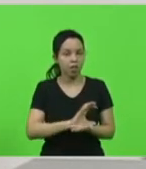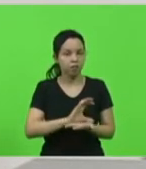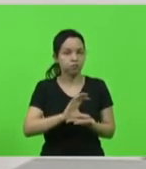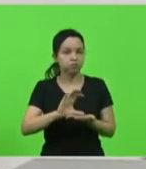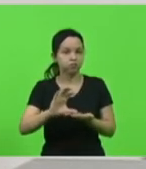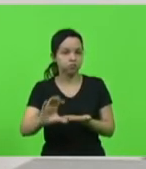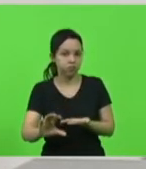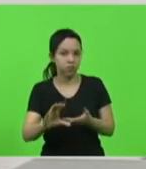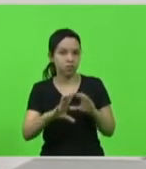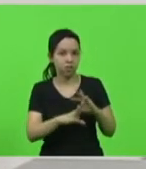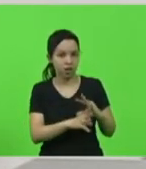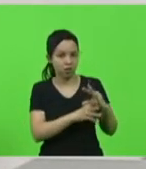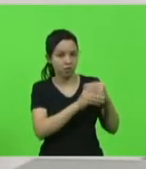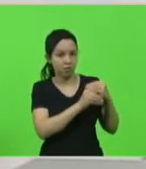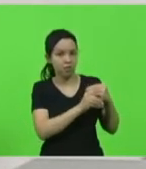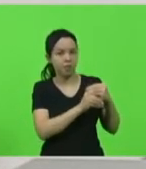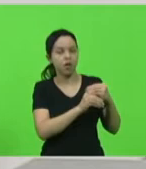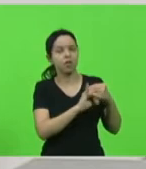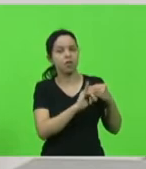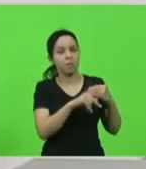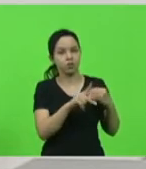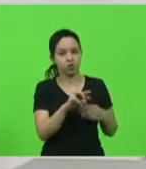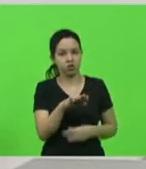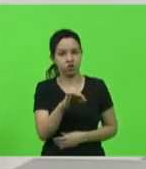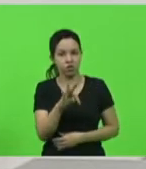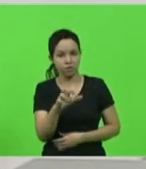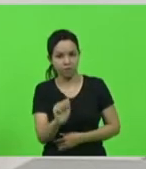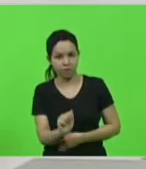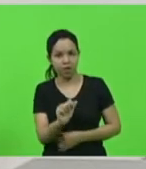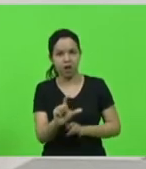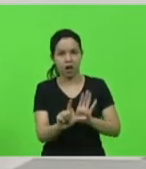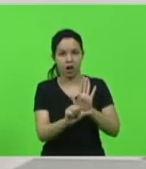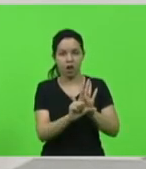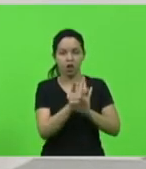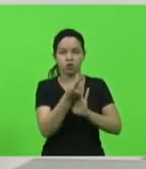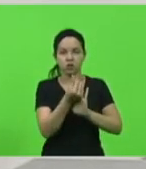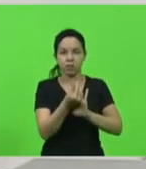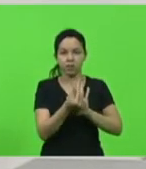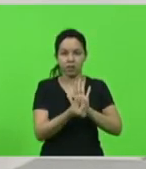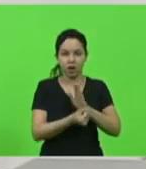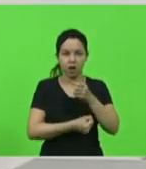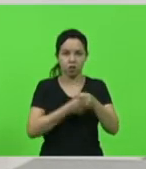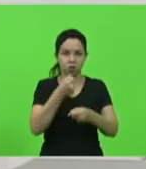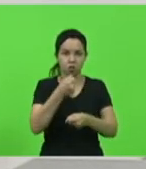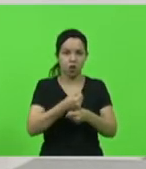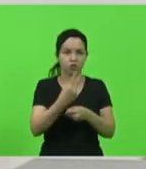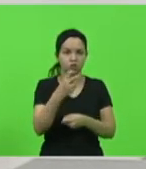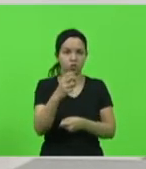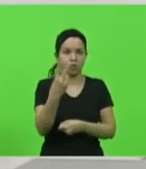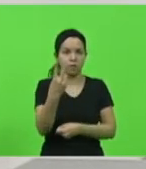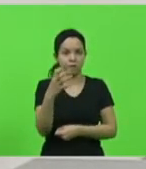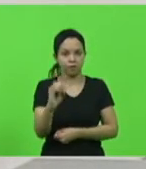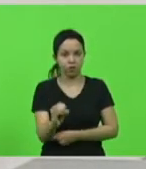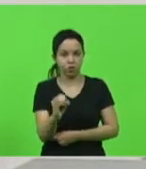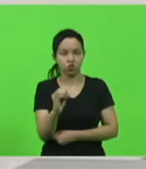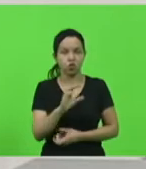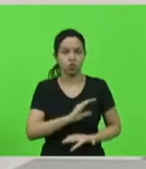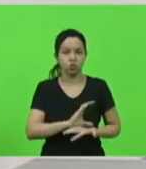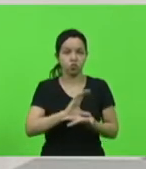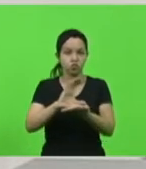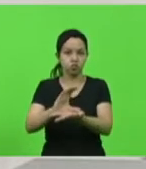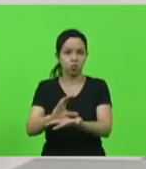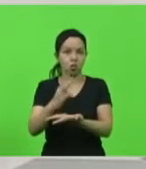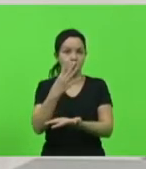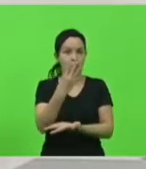das emendas impositivas na lei orçamentária anual de 2021, um montante de 400 mil